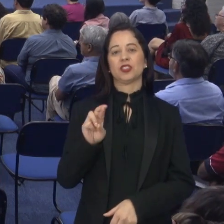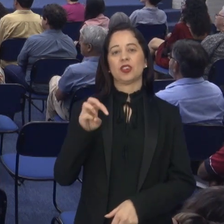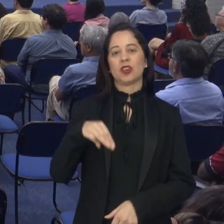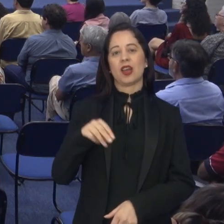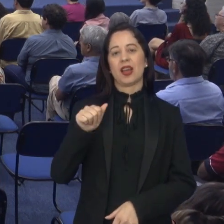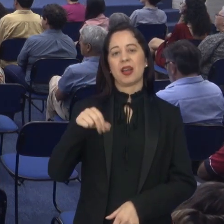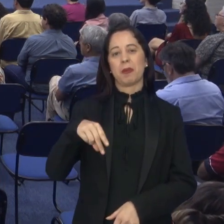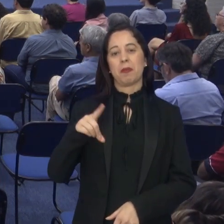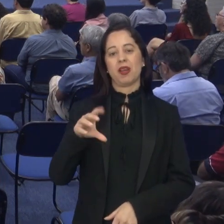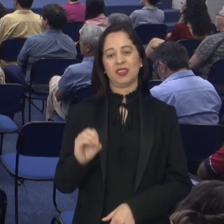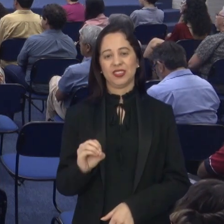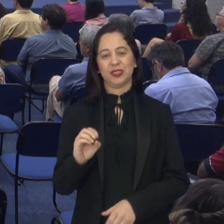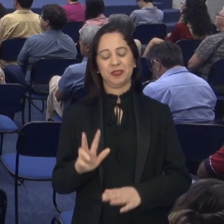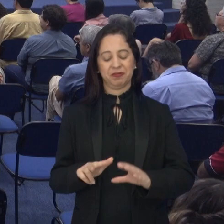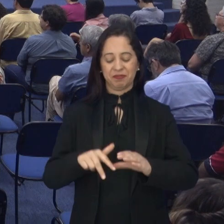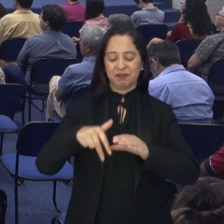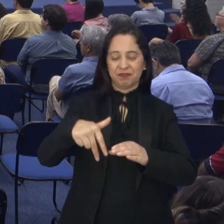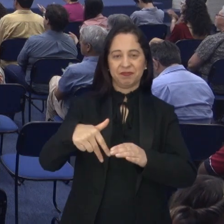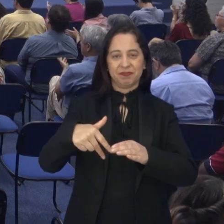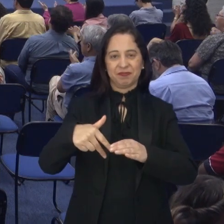Zeferino Milioni.